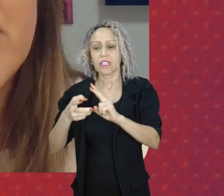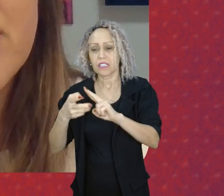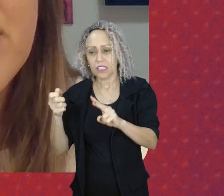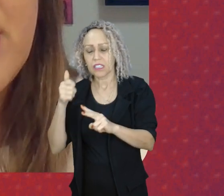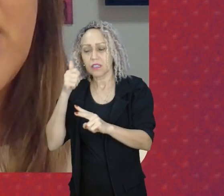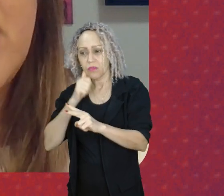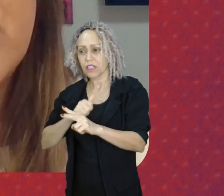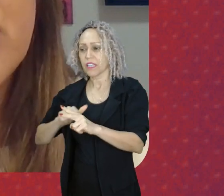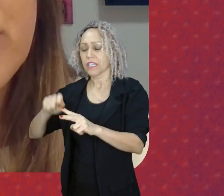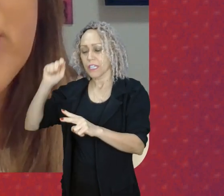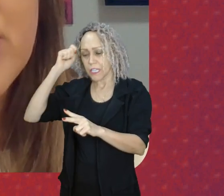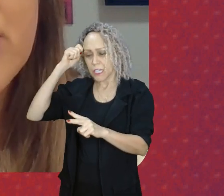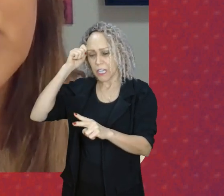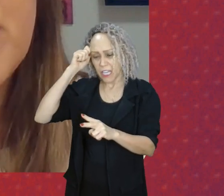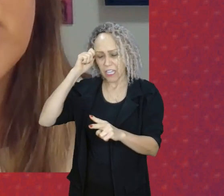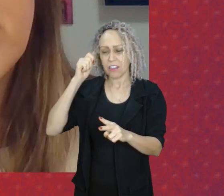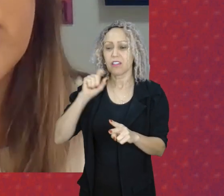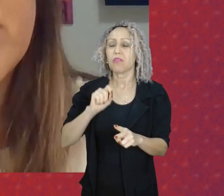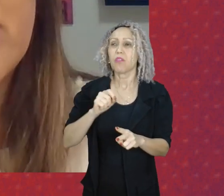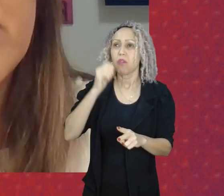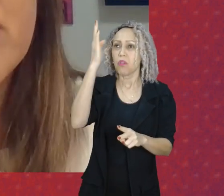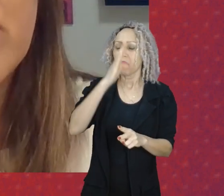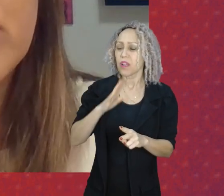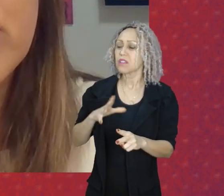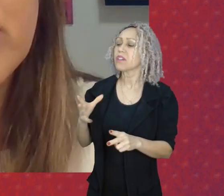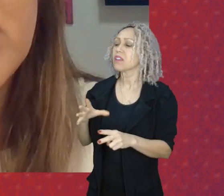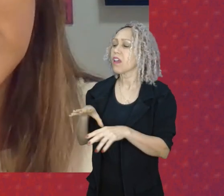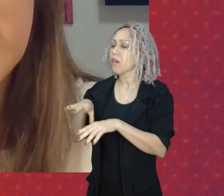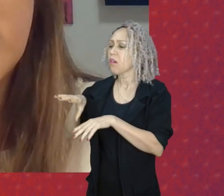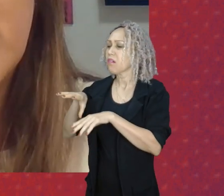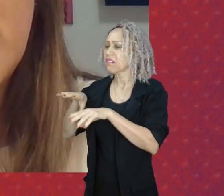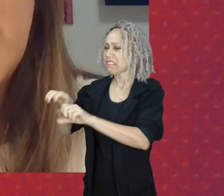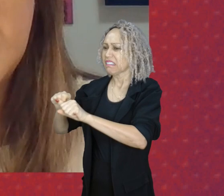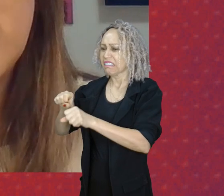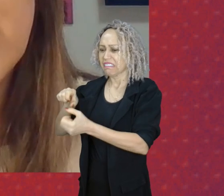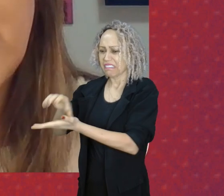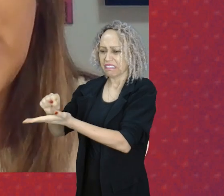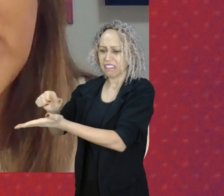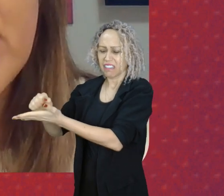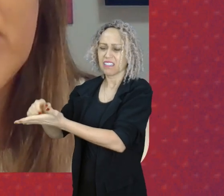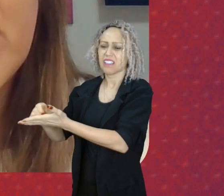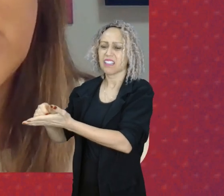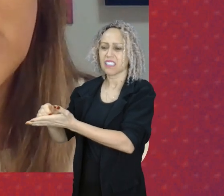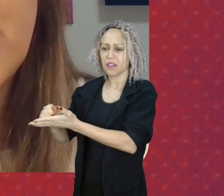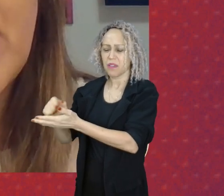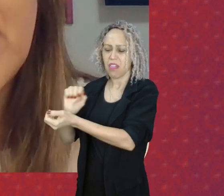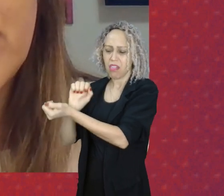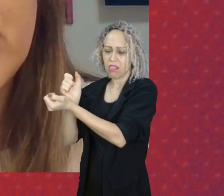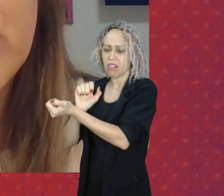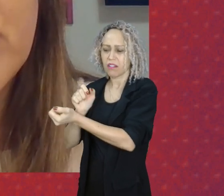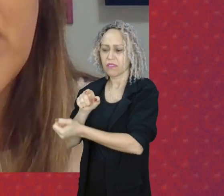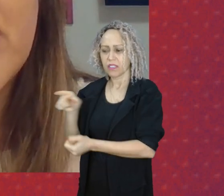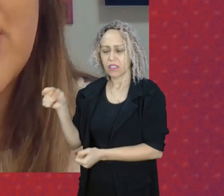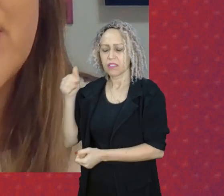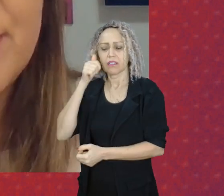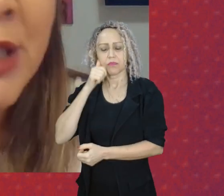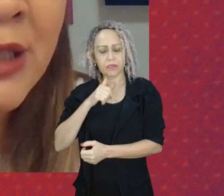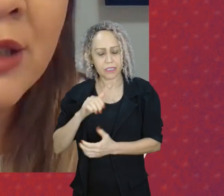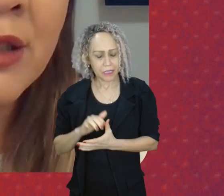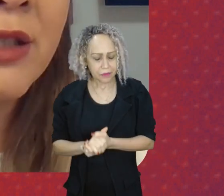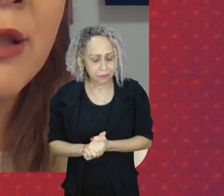seus lares destruídos pelos colonizadores. Então, tudo isso justifica o que a gente fala hoje